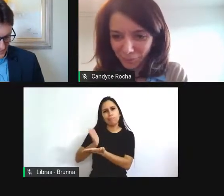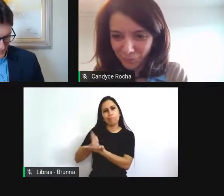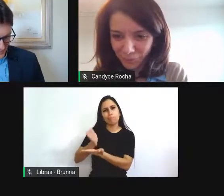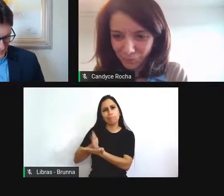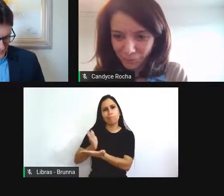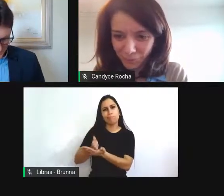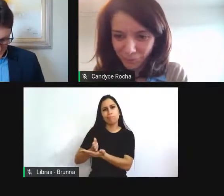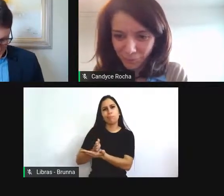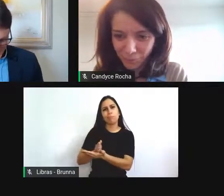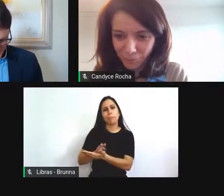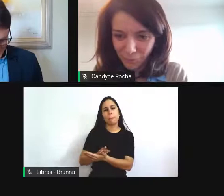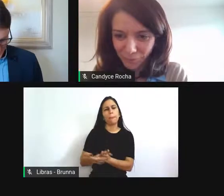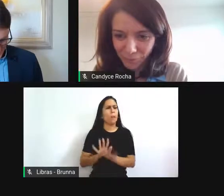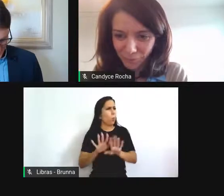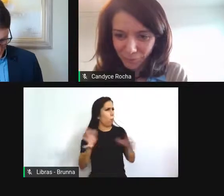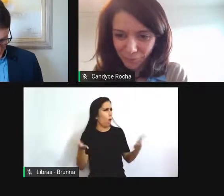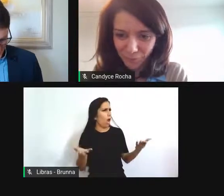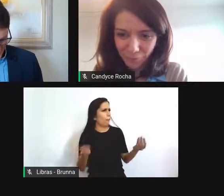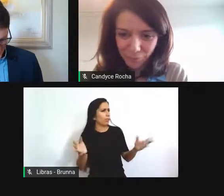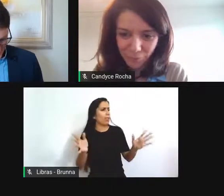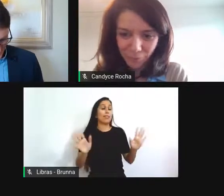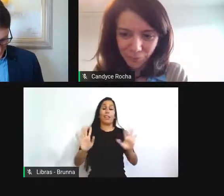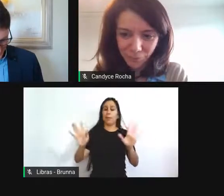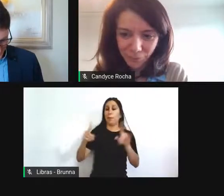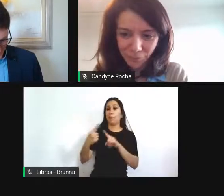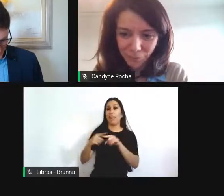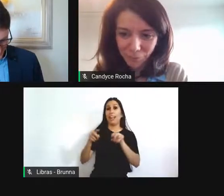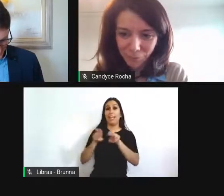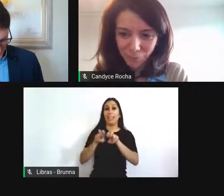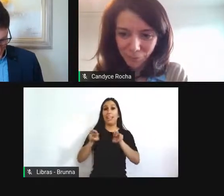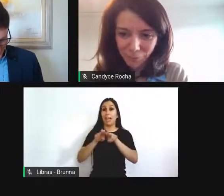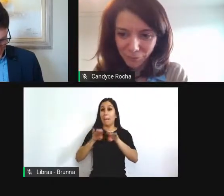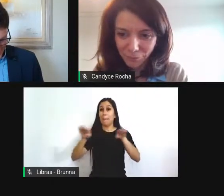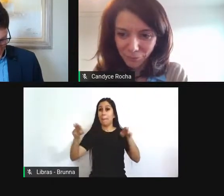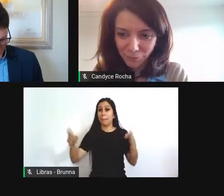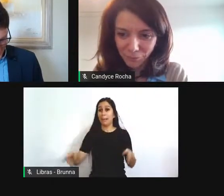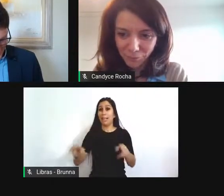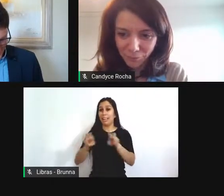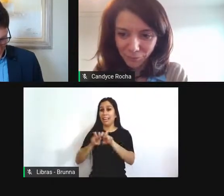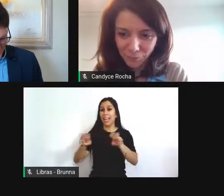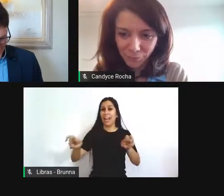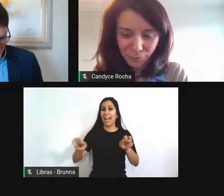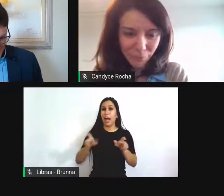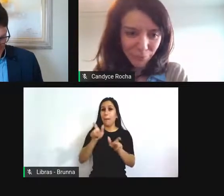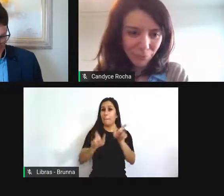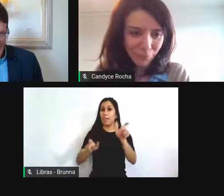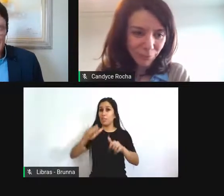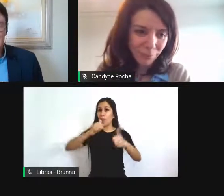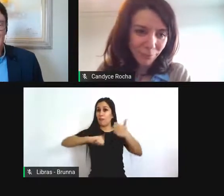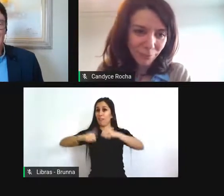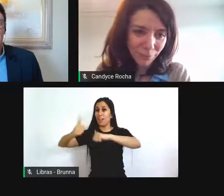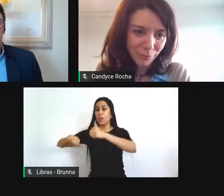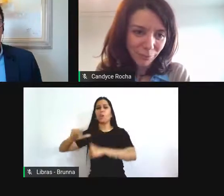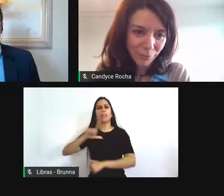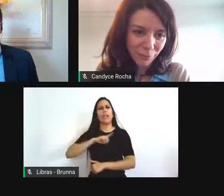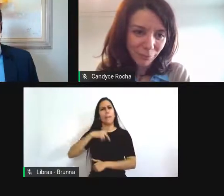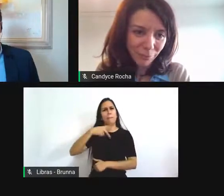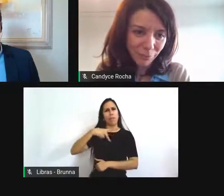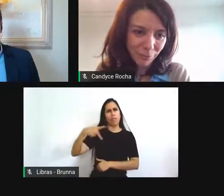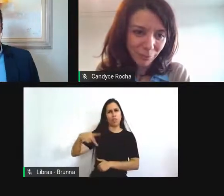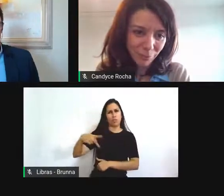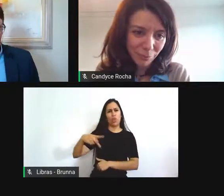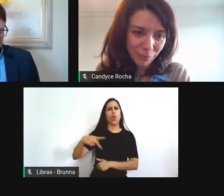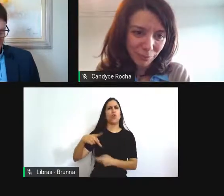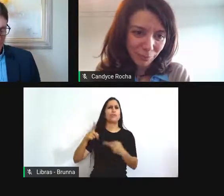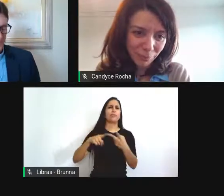mas até foi interessante que na banca, né, estavam lá também o professor Romariz, né,